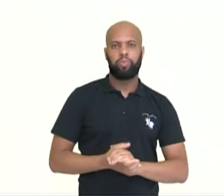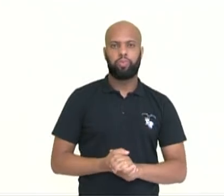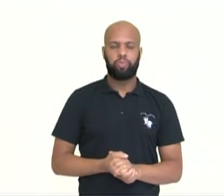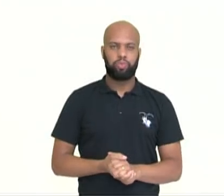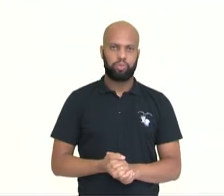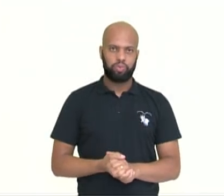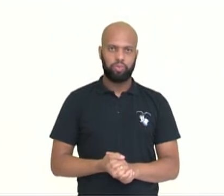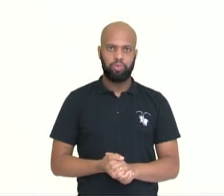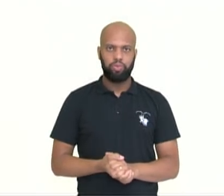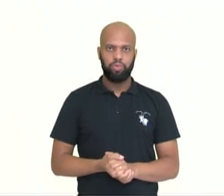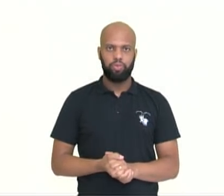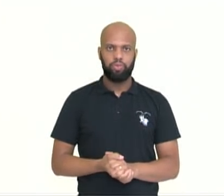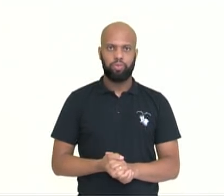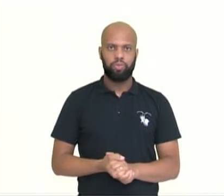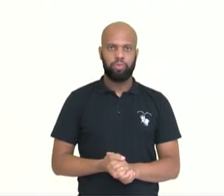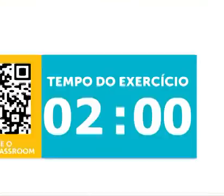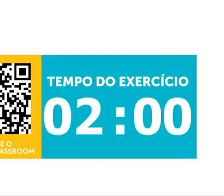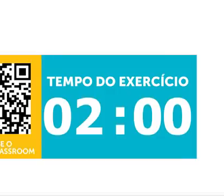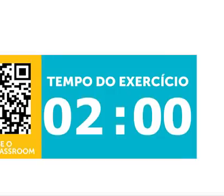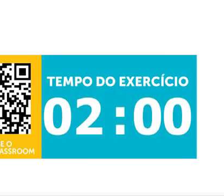A, letra B ou letra C? Vai lá!